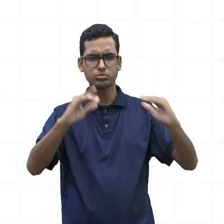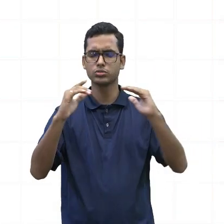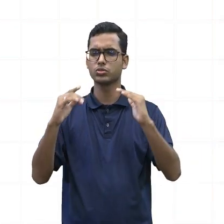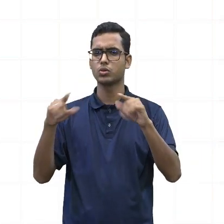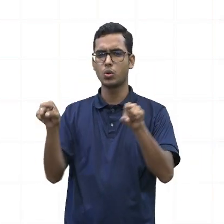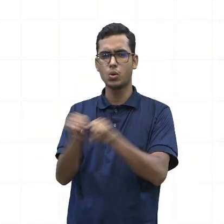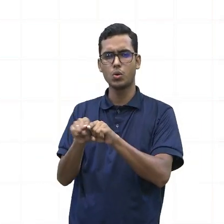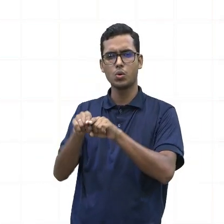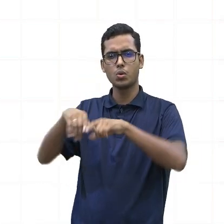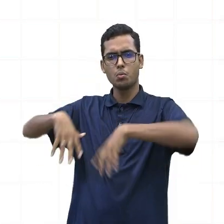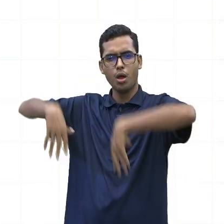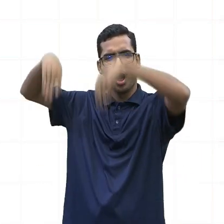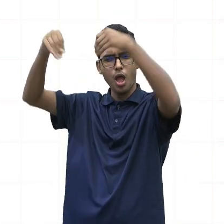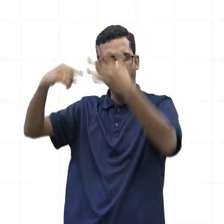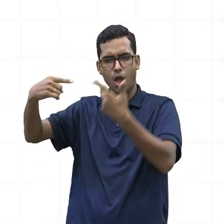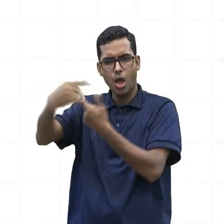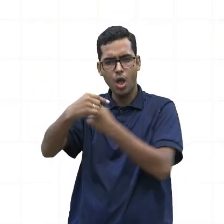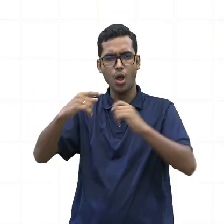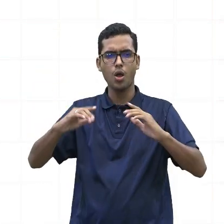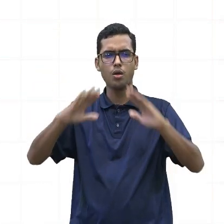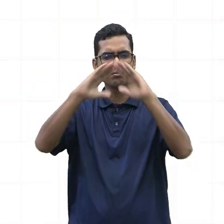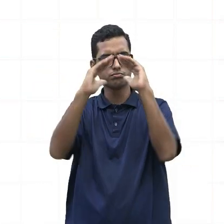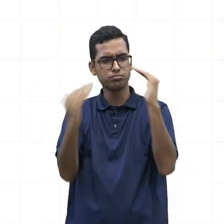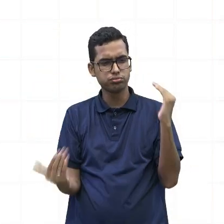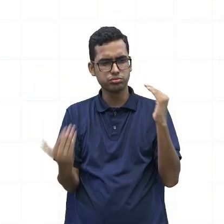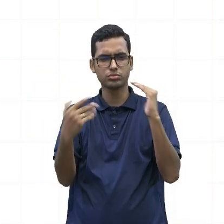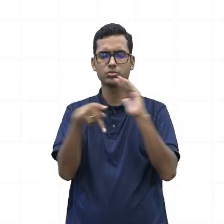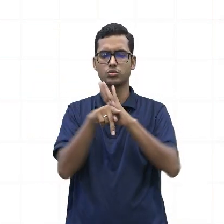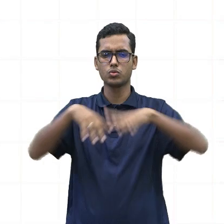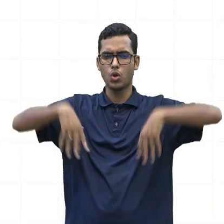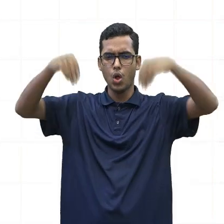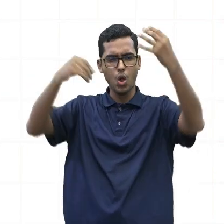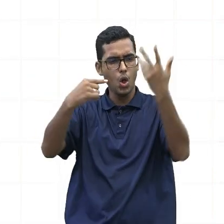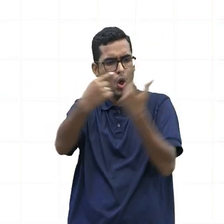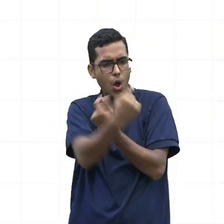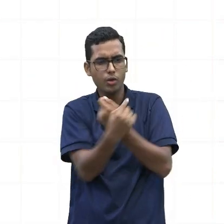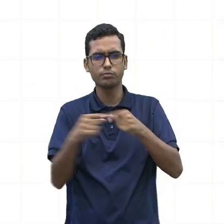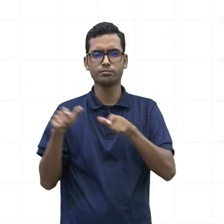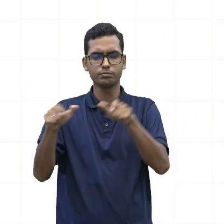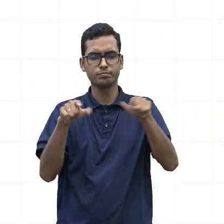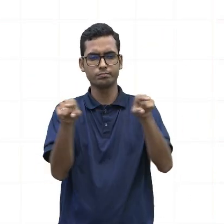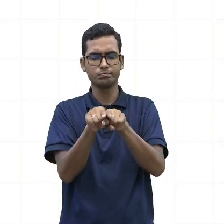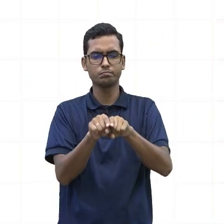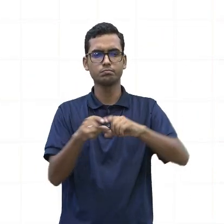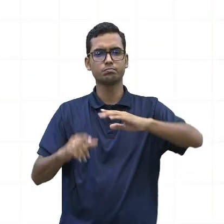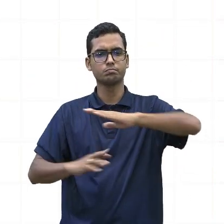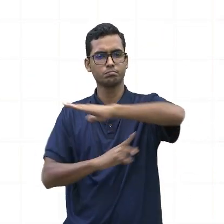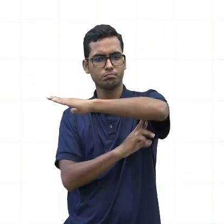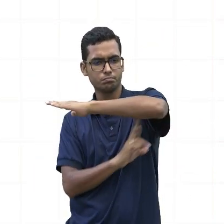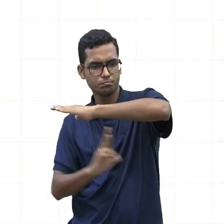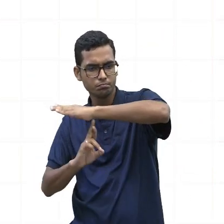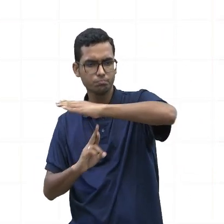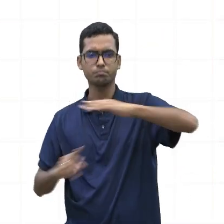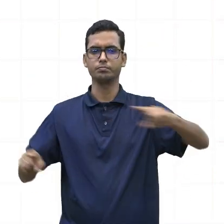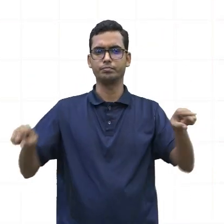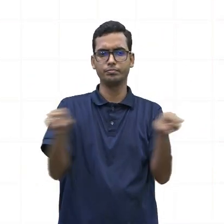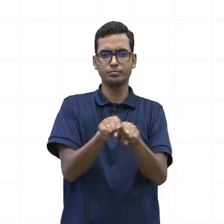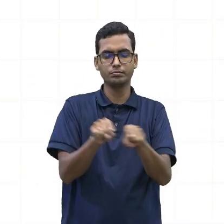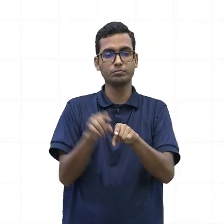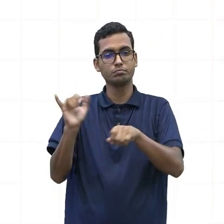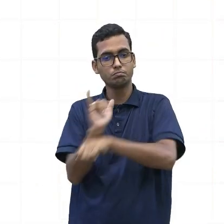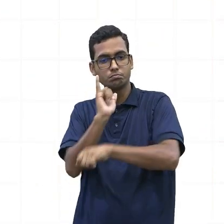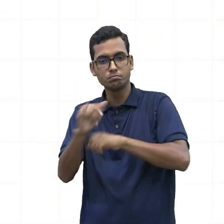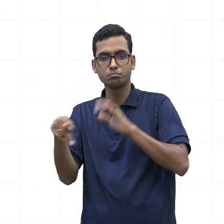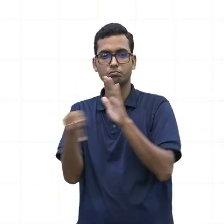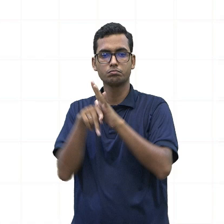como as chinampas dos astecas, terraços dos incas e a técnica agrícola rotativa aqui no Brasil.